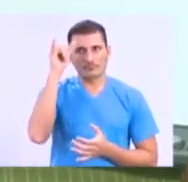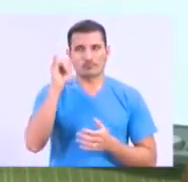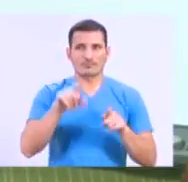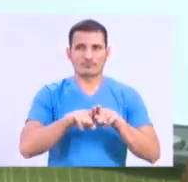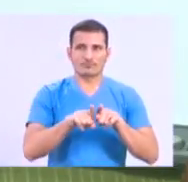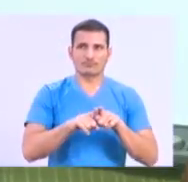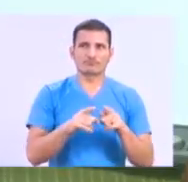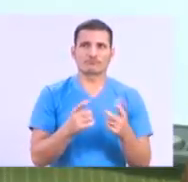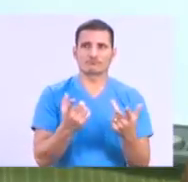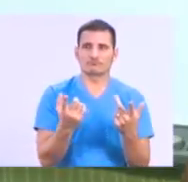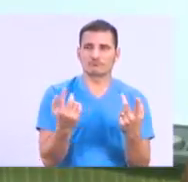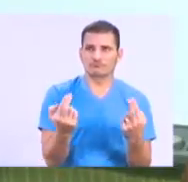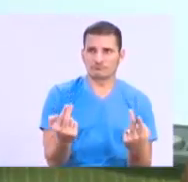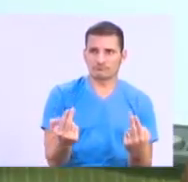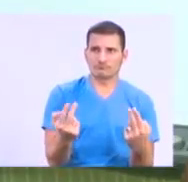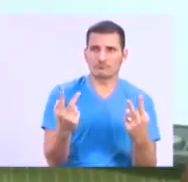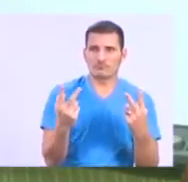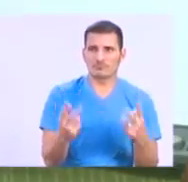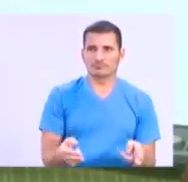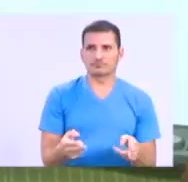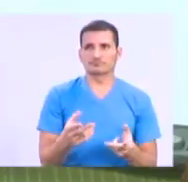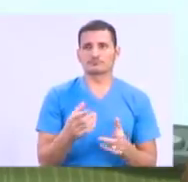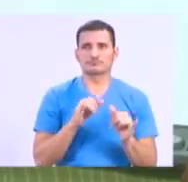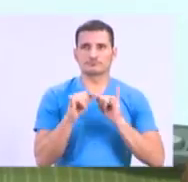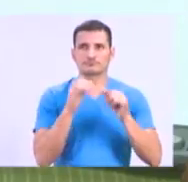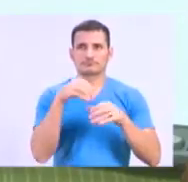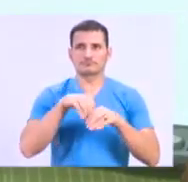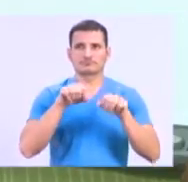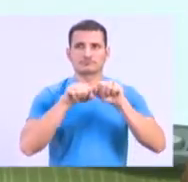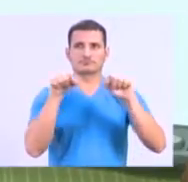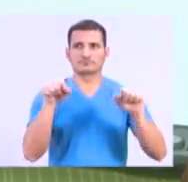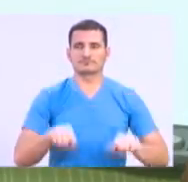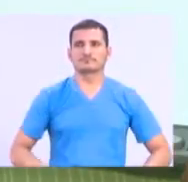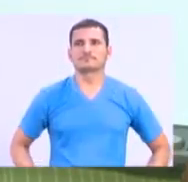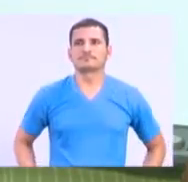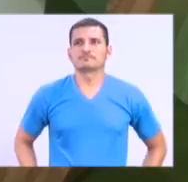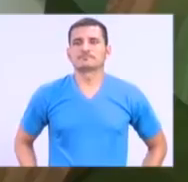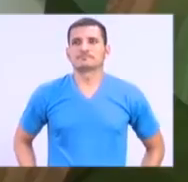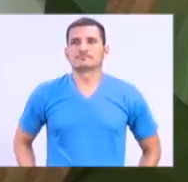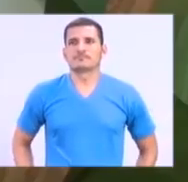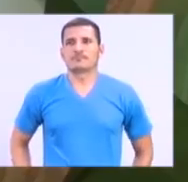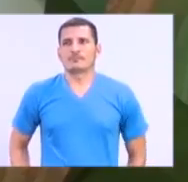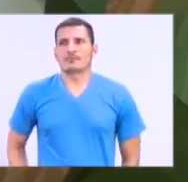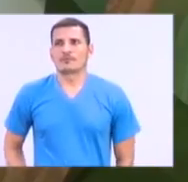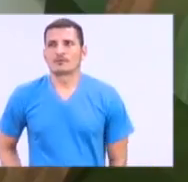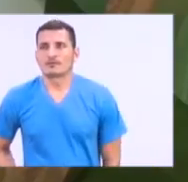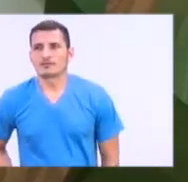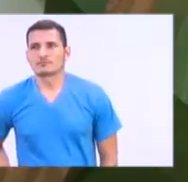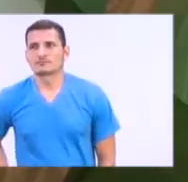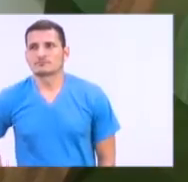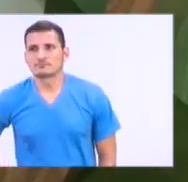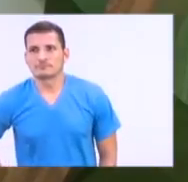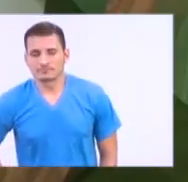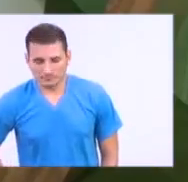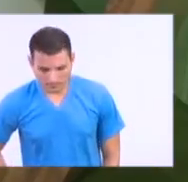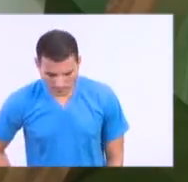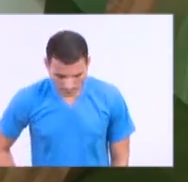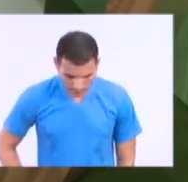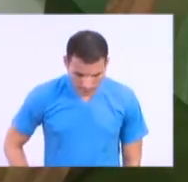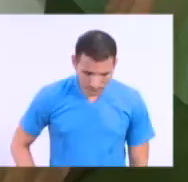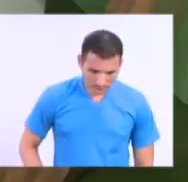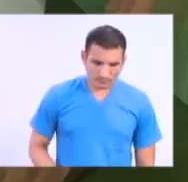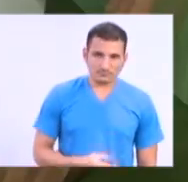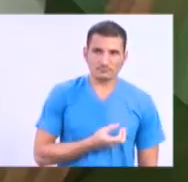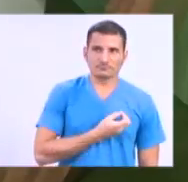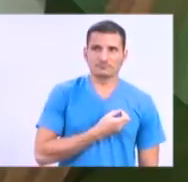duplicidade de informações dentro do nosso sistema. Vamos à nossa última questão. Ok. Questão